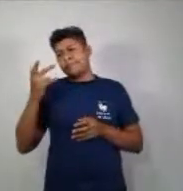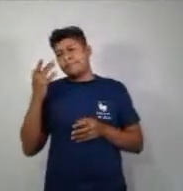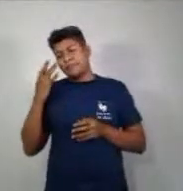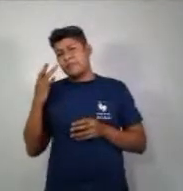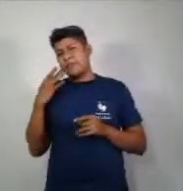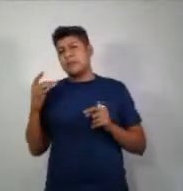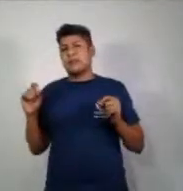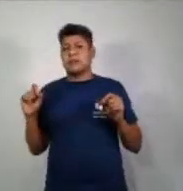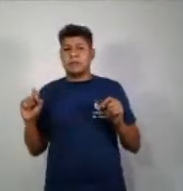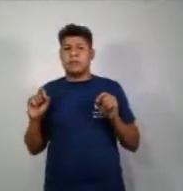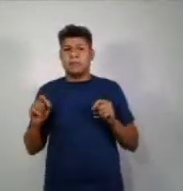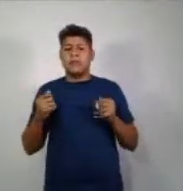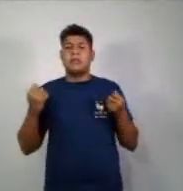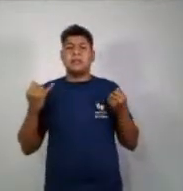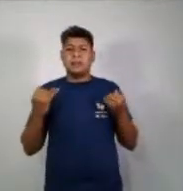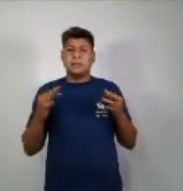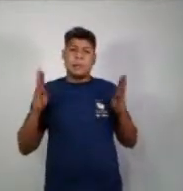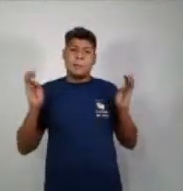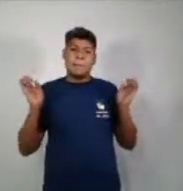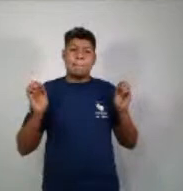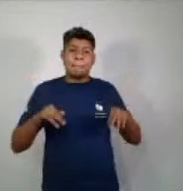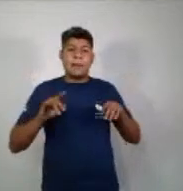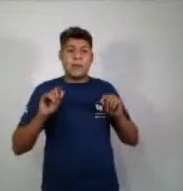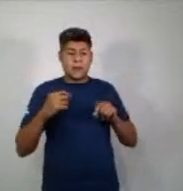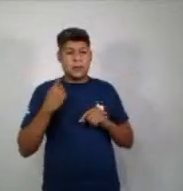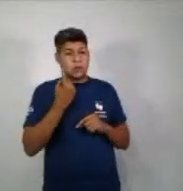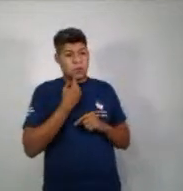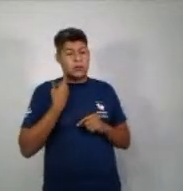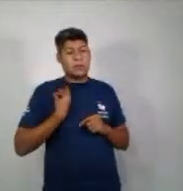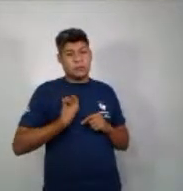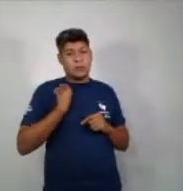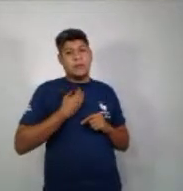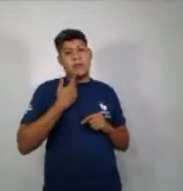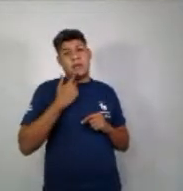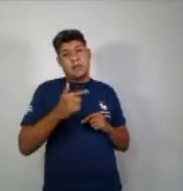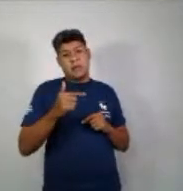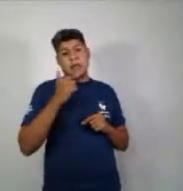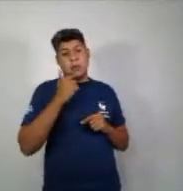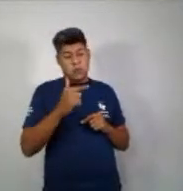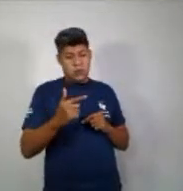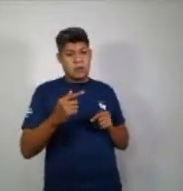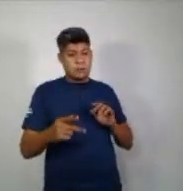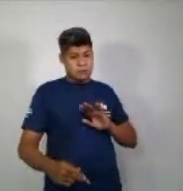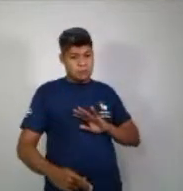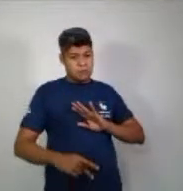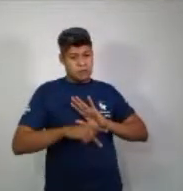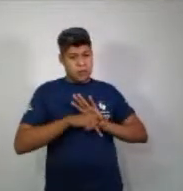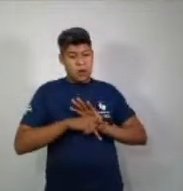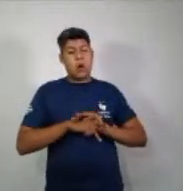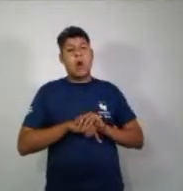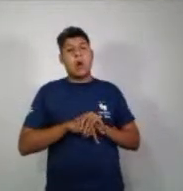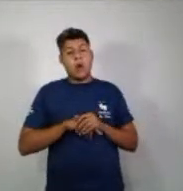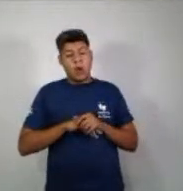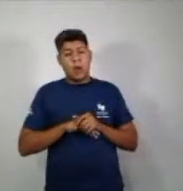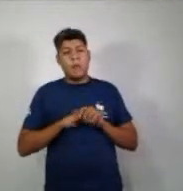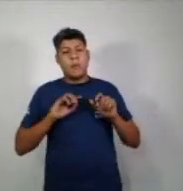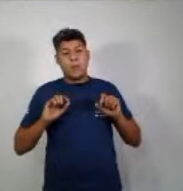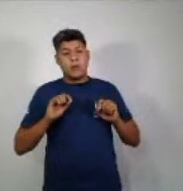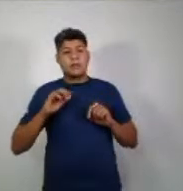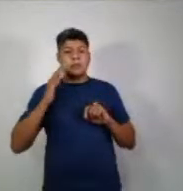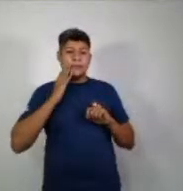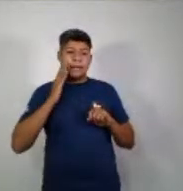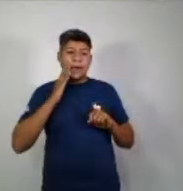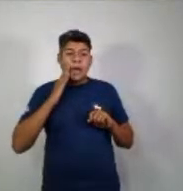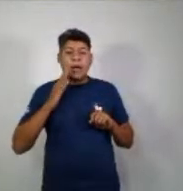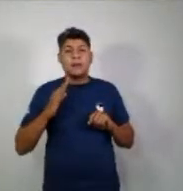que explica muito bem a relação da gente com a nossa língua natal, né, com a nossa língua mãe, que por mais que ele tivesse